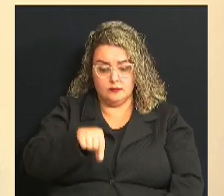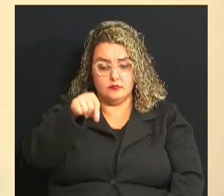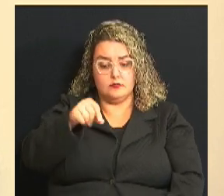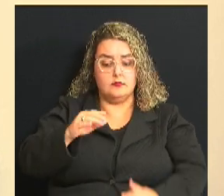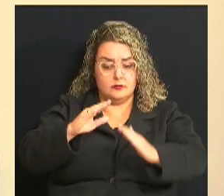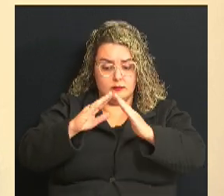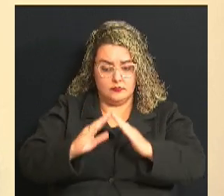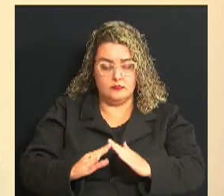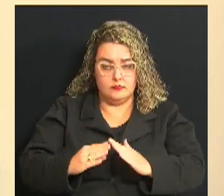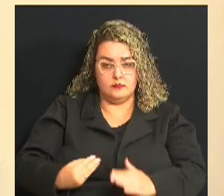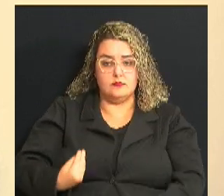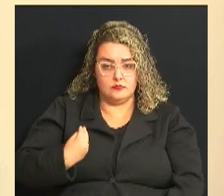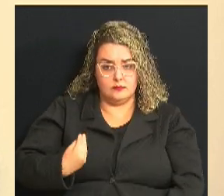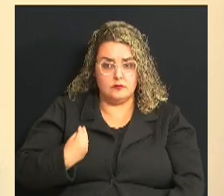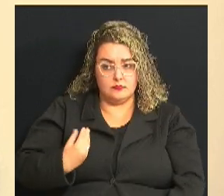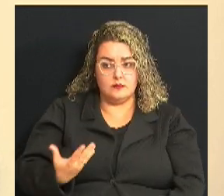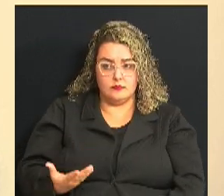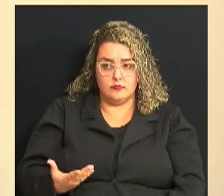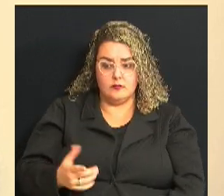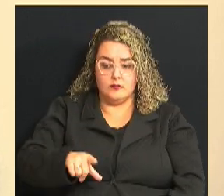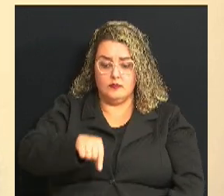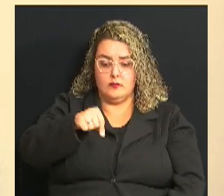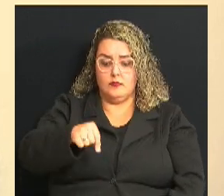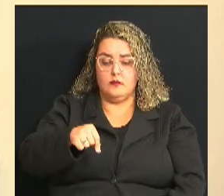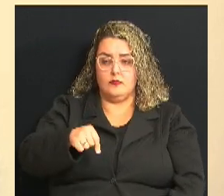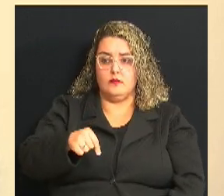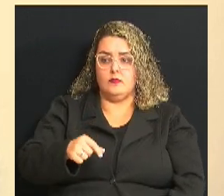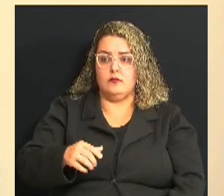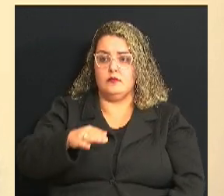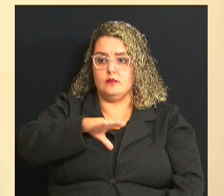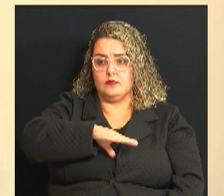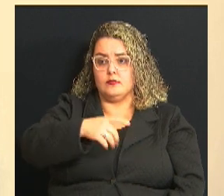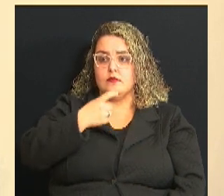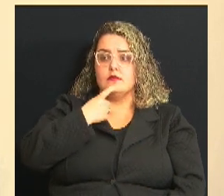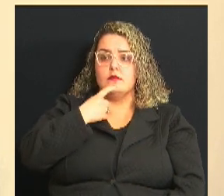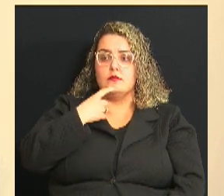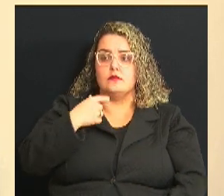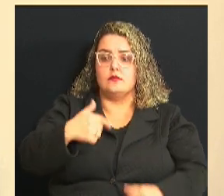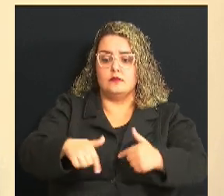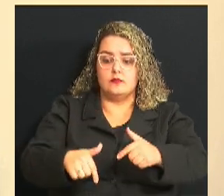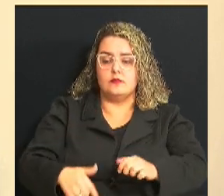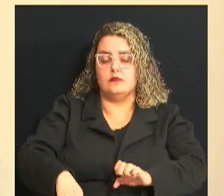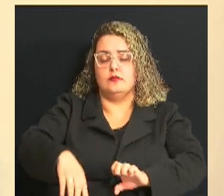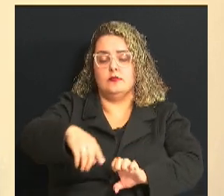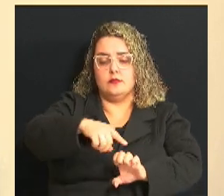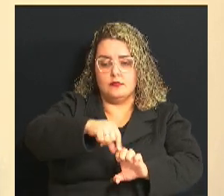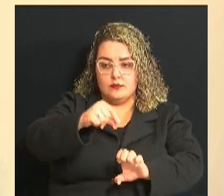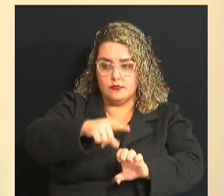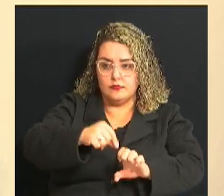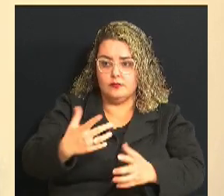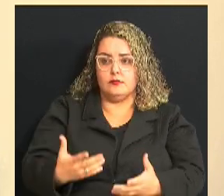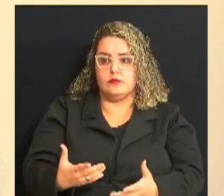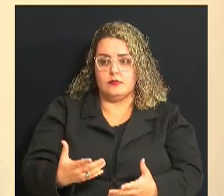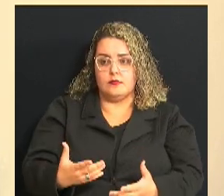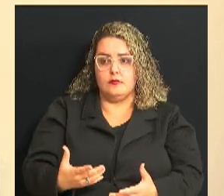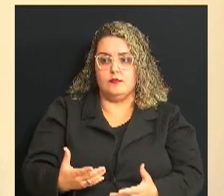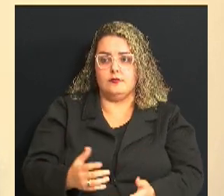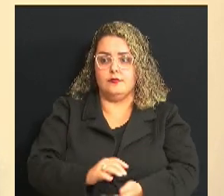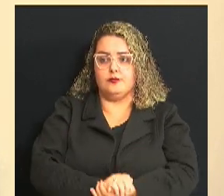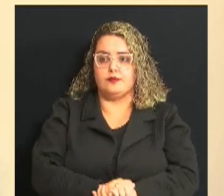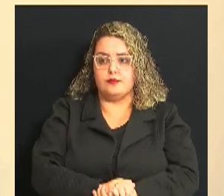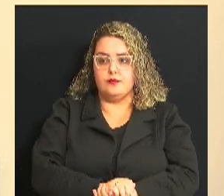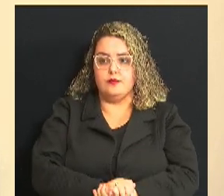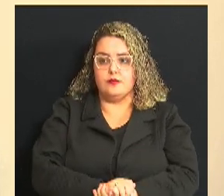para viver, escolheu Campinas para trabalhar, para empreender, para emprestar,